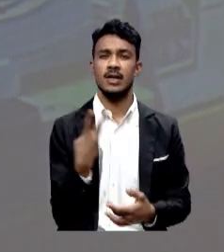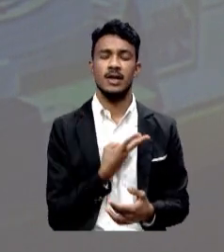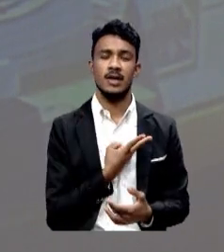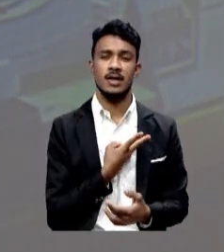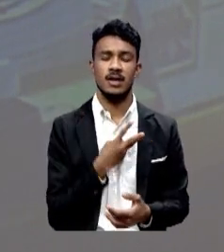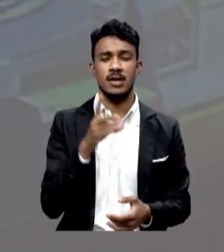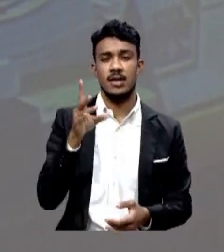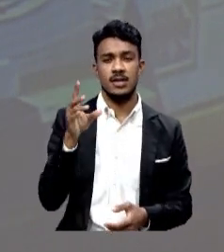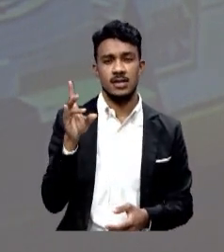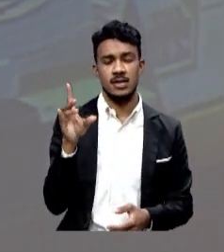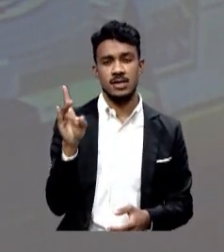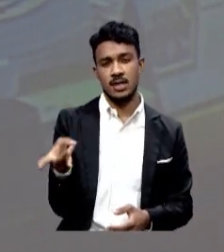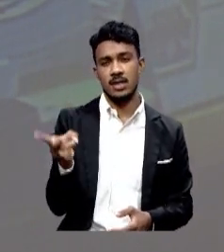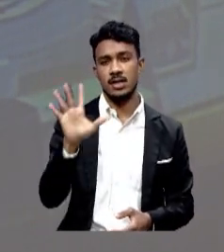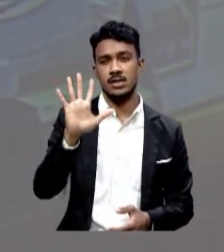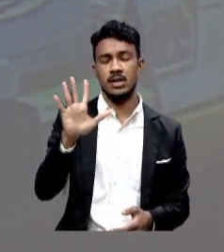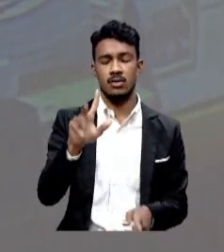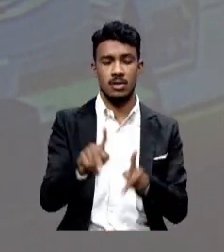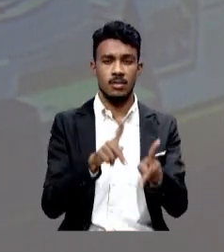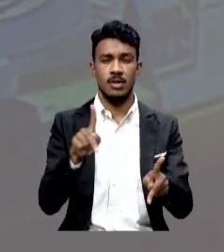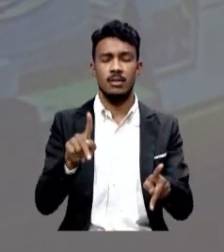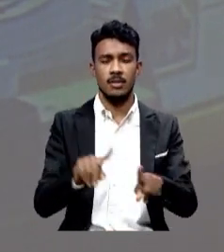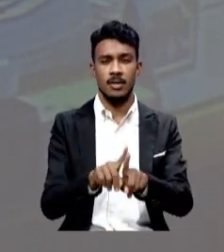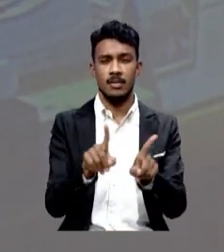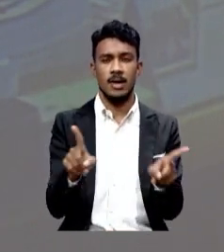de mas povo ihané ia